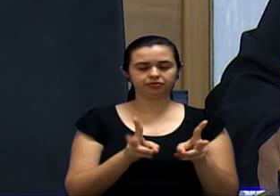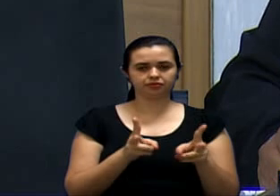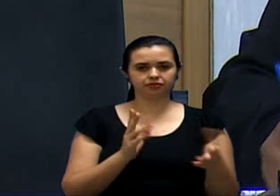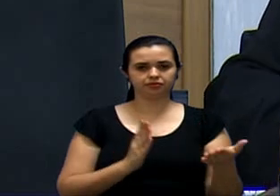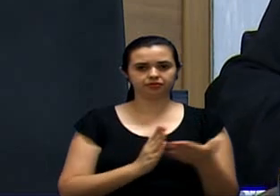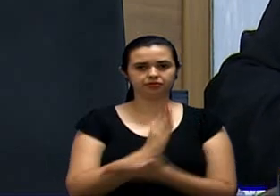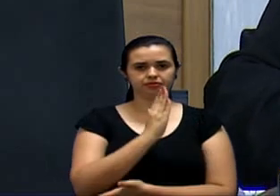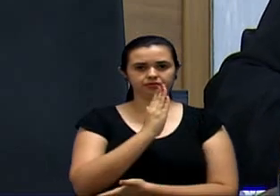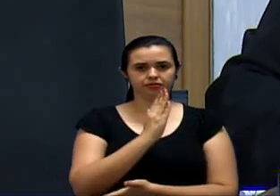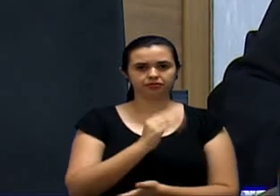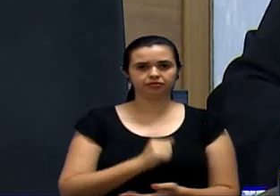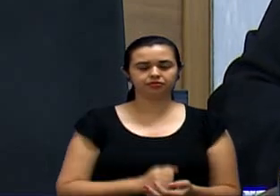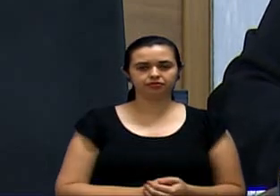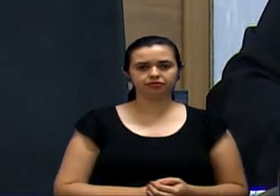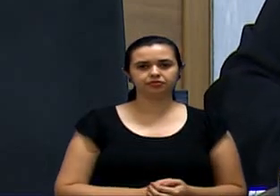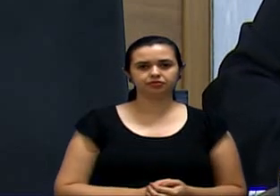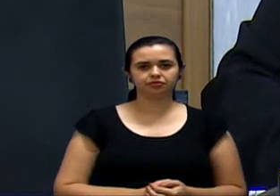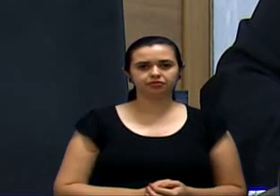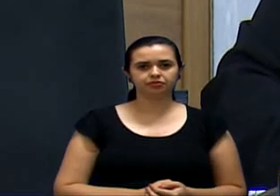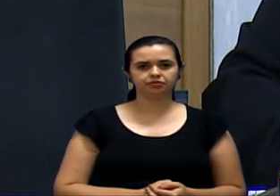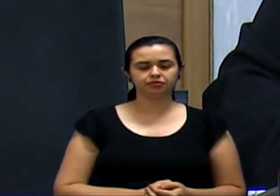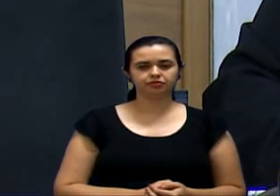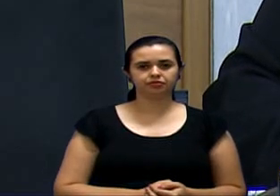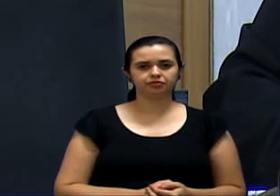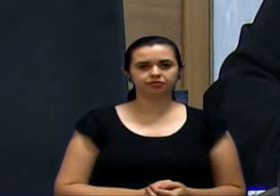estão, aprovado o projeto substitutivo.